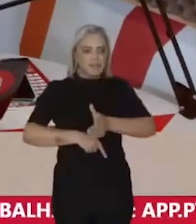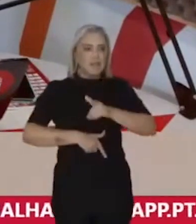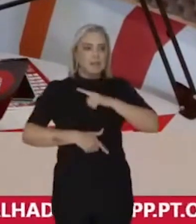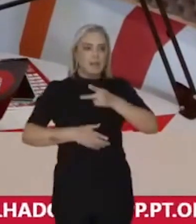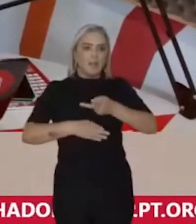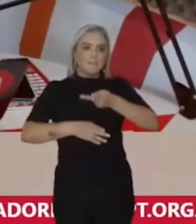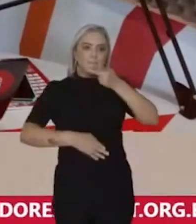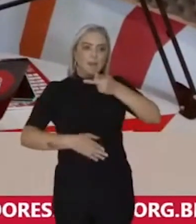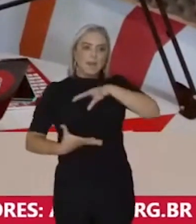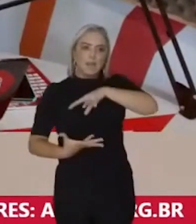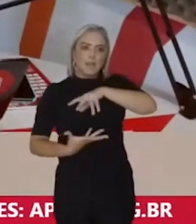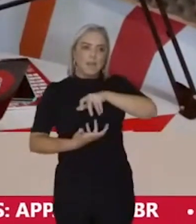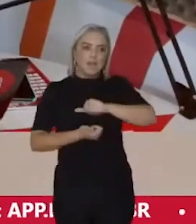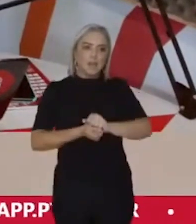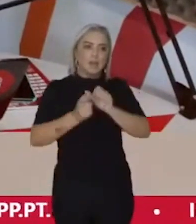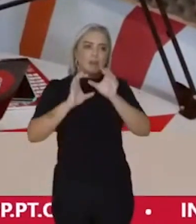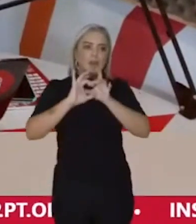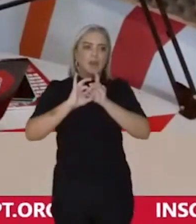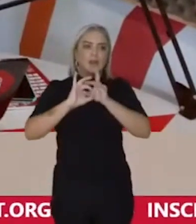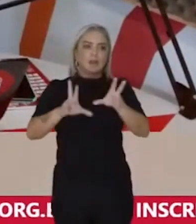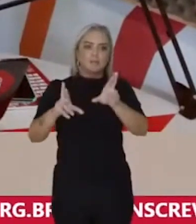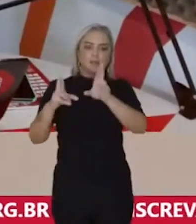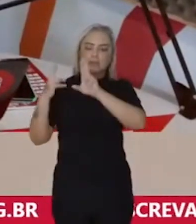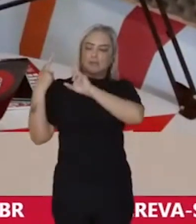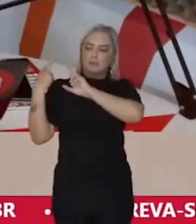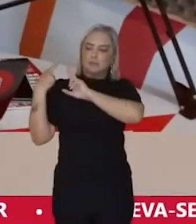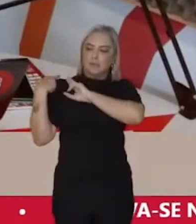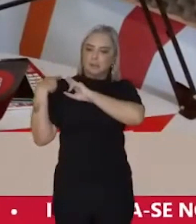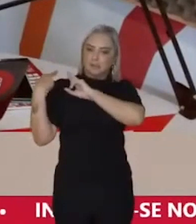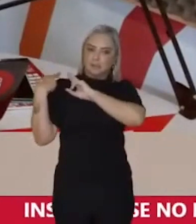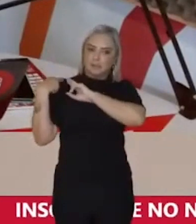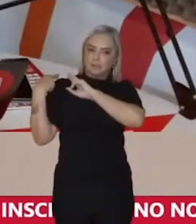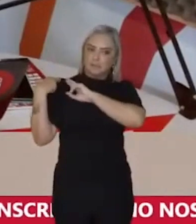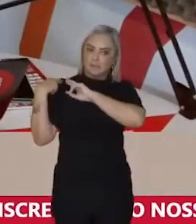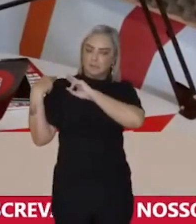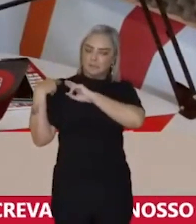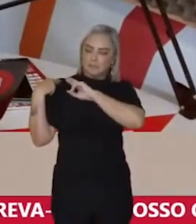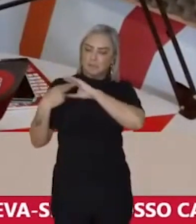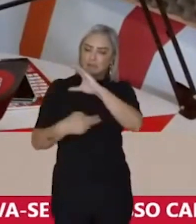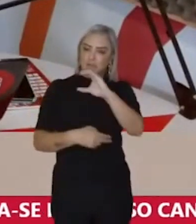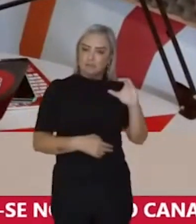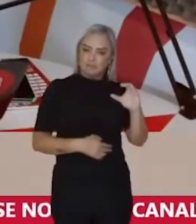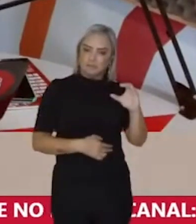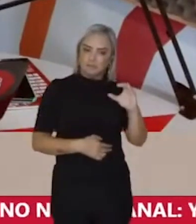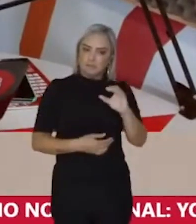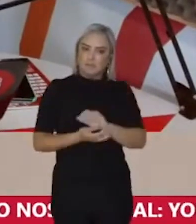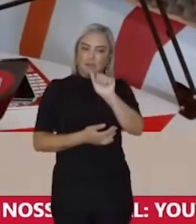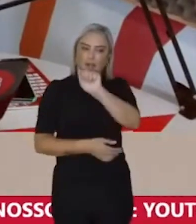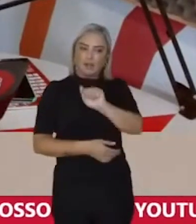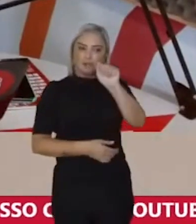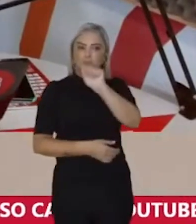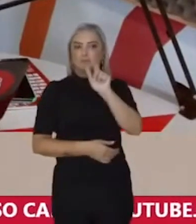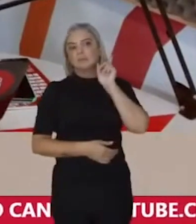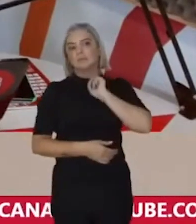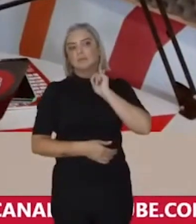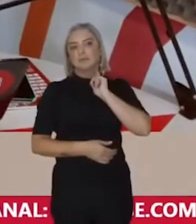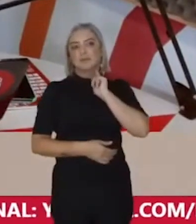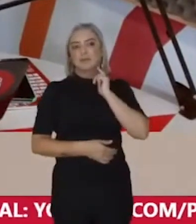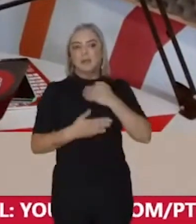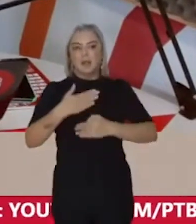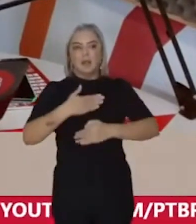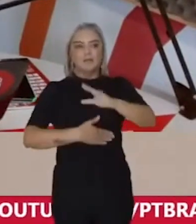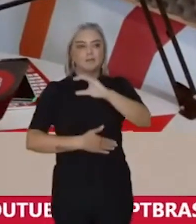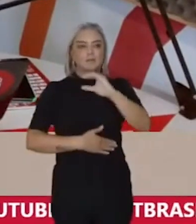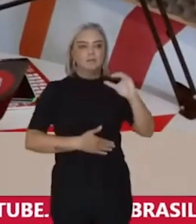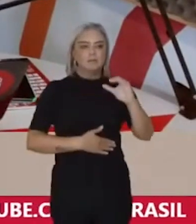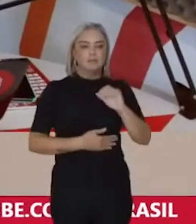o Prêmio Internacional Liberdade e Responsabilidade Científica, que foi concedido pela Associação Americana para o Avanço da